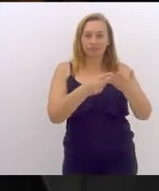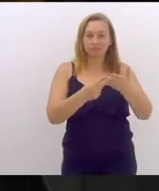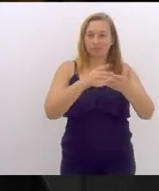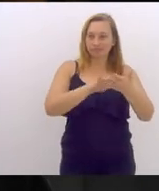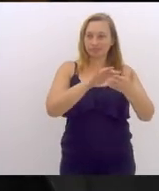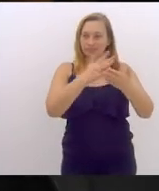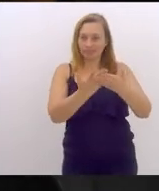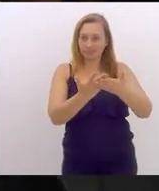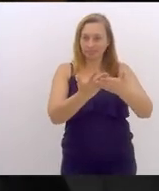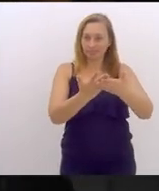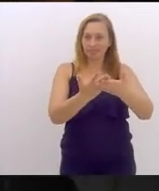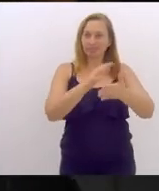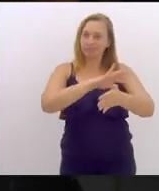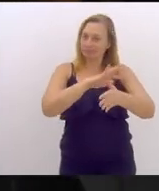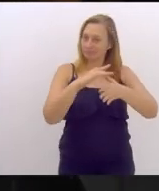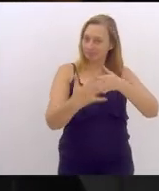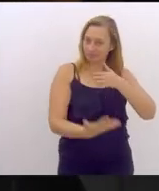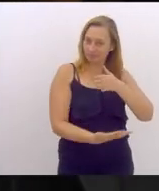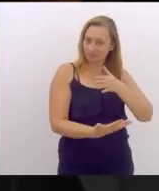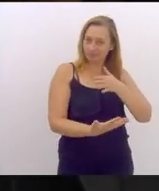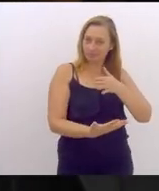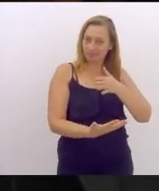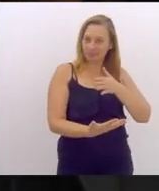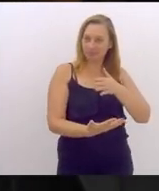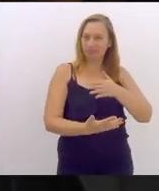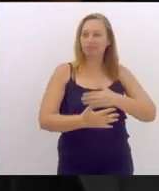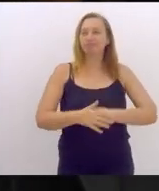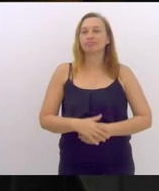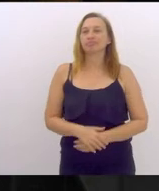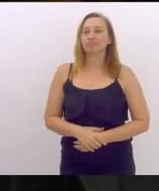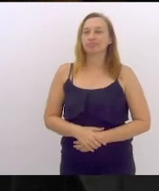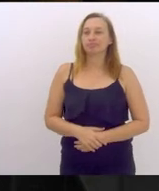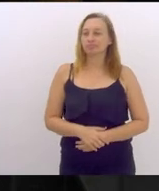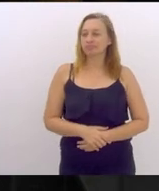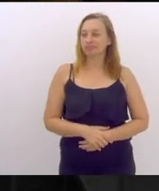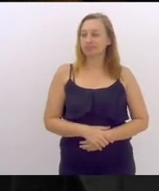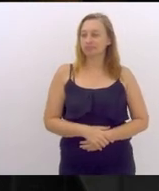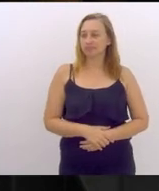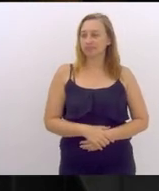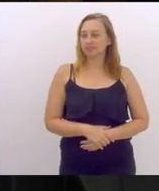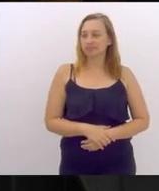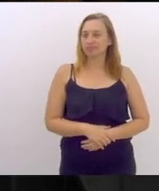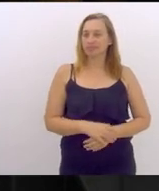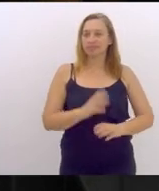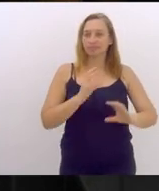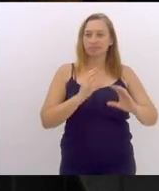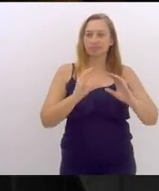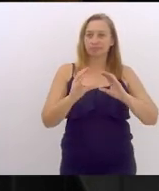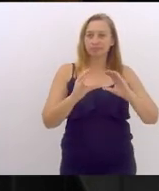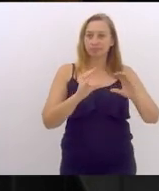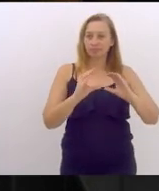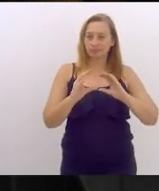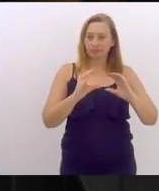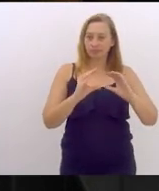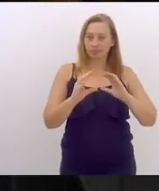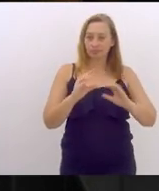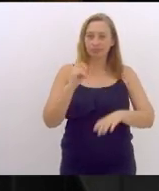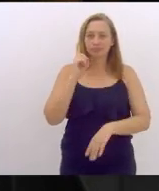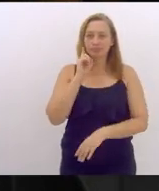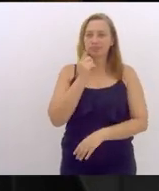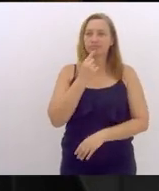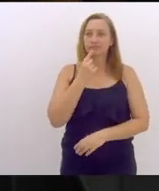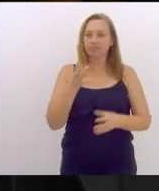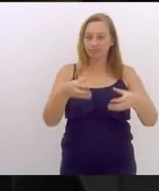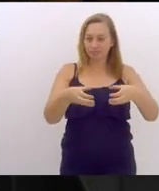intérprete da linguagem de libras que leva a nossa voz aos